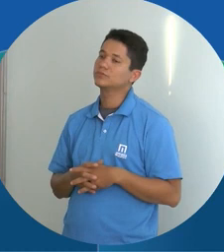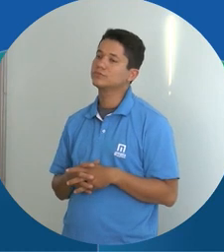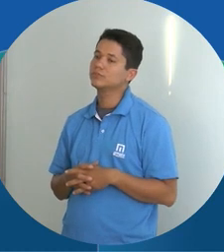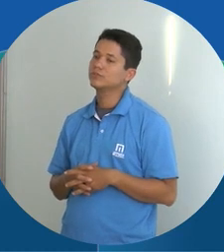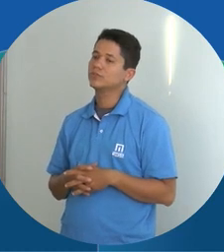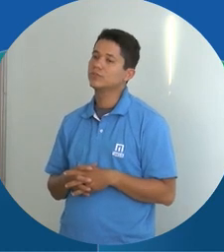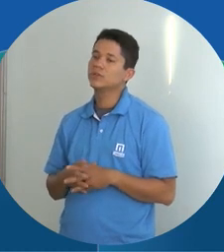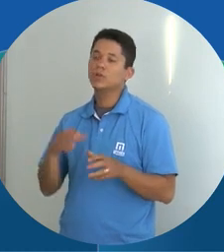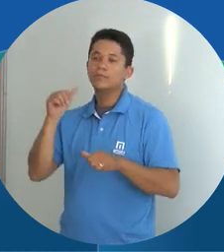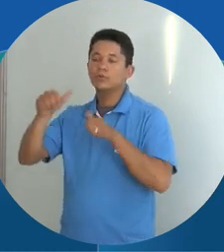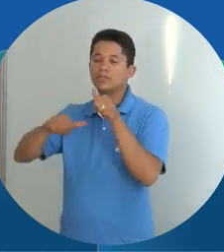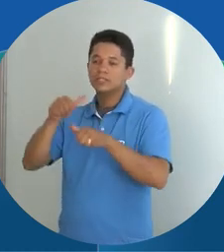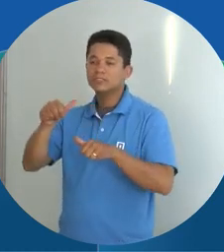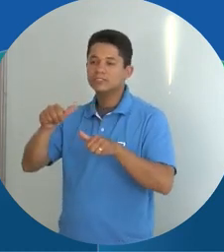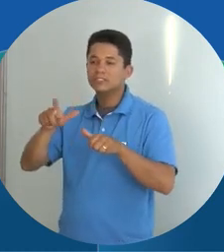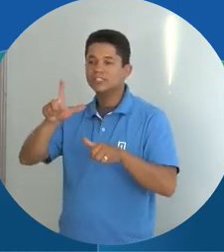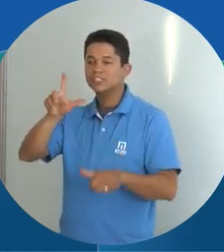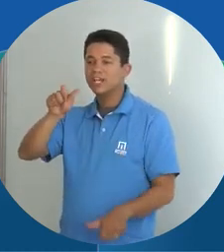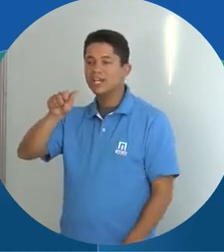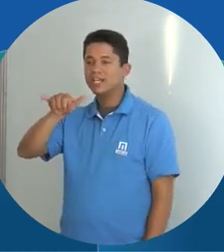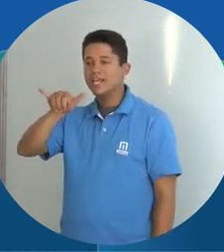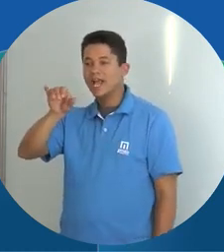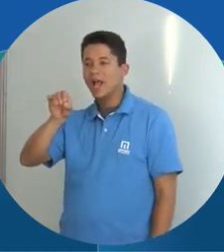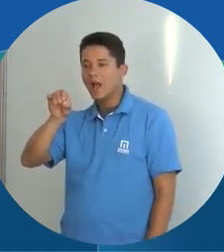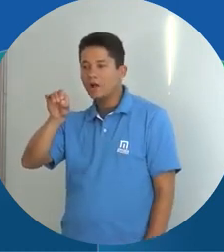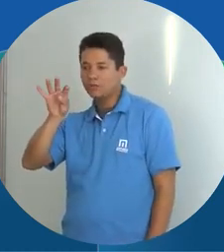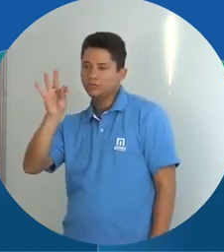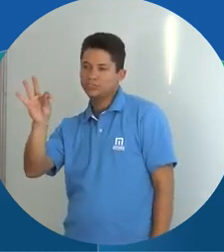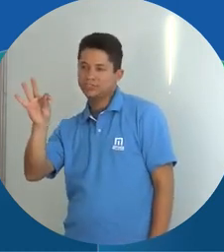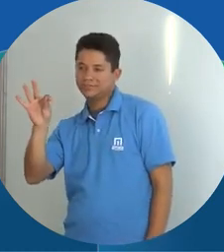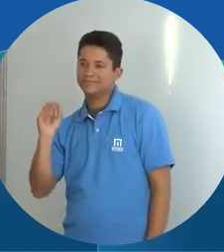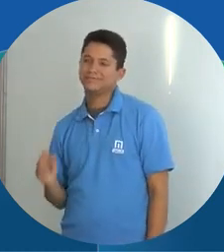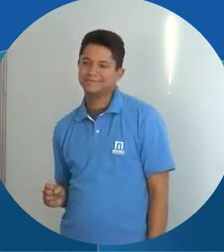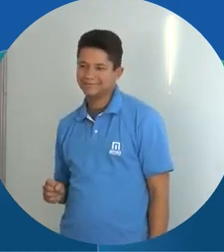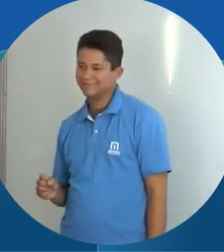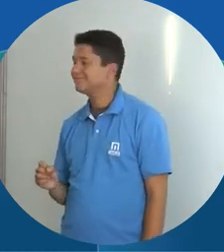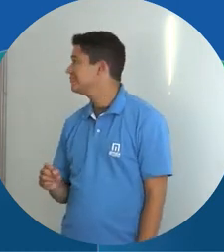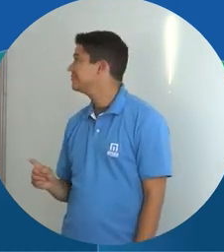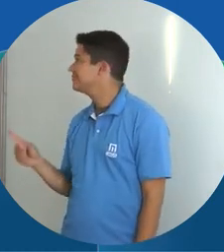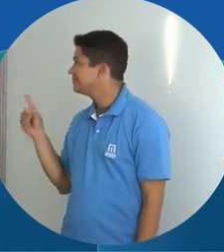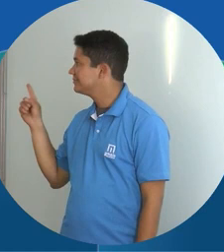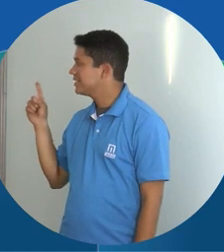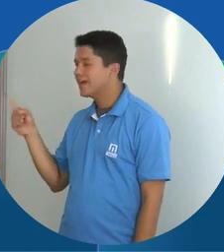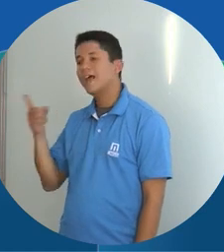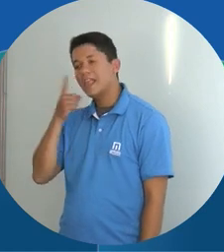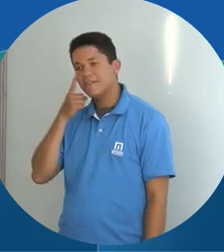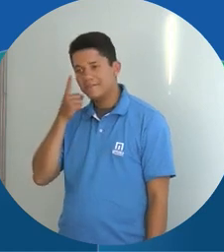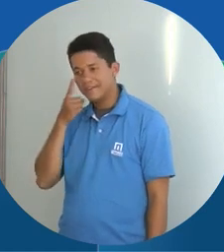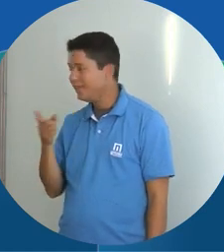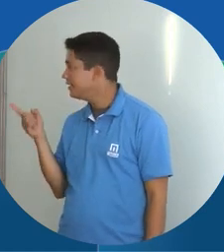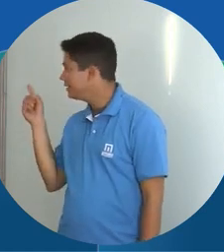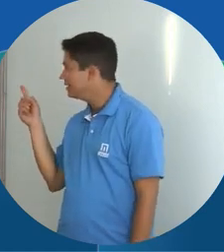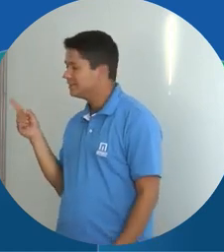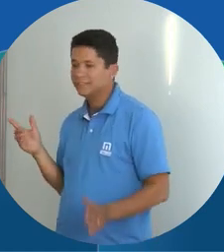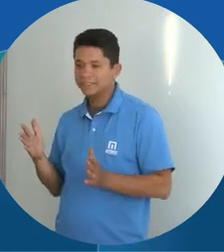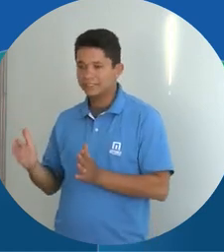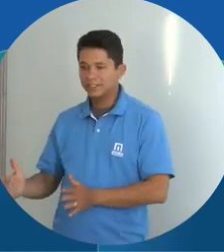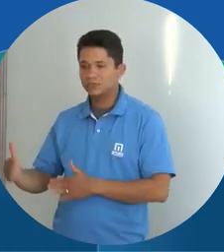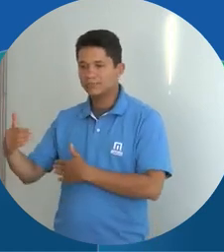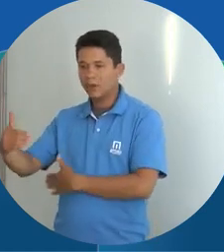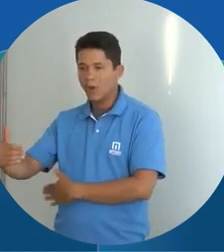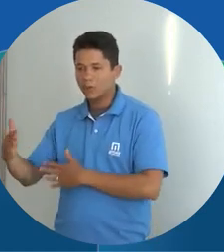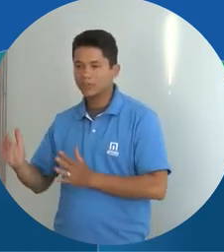mudanças de layout. Então, nesse caso aqui, se vocês observarem, a gente, né, tinha blocos existentes